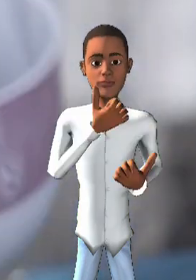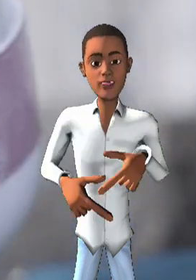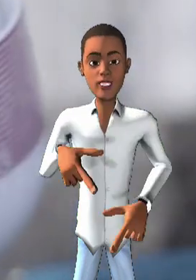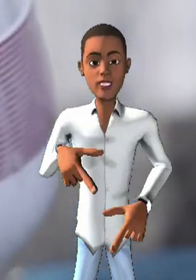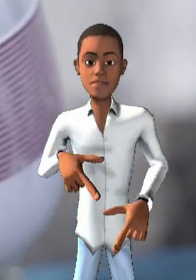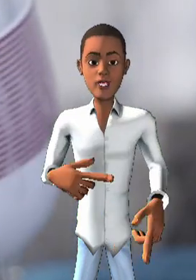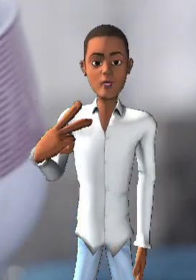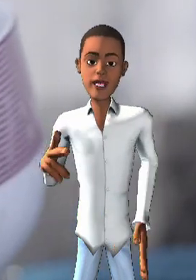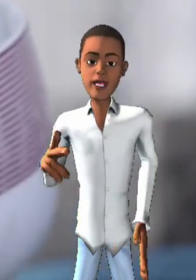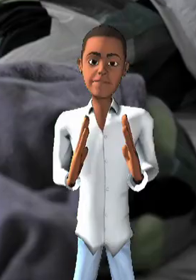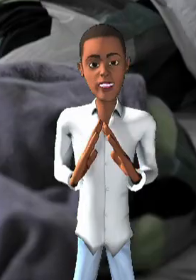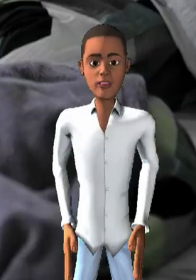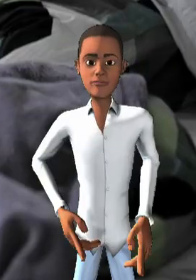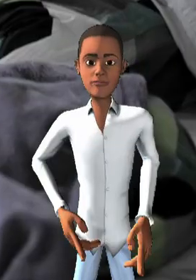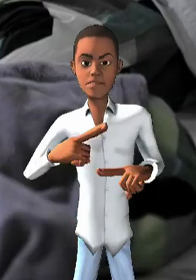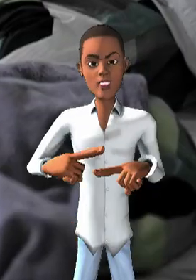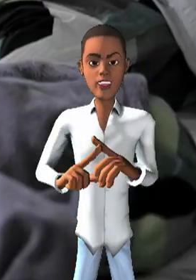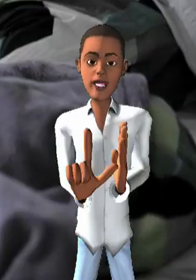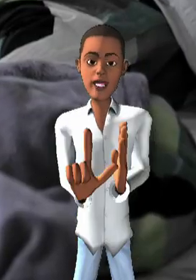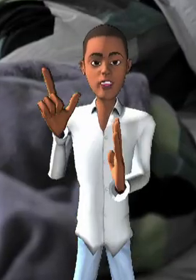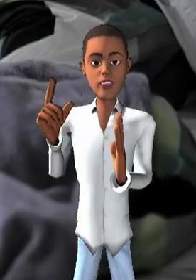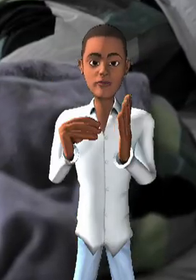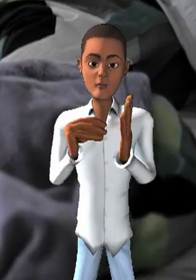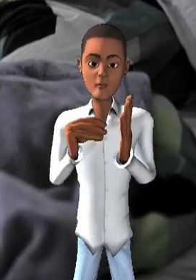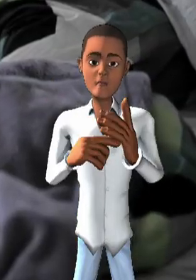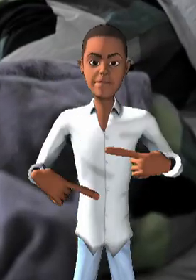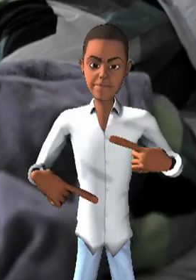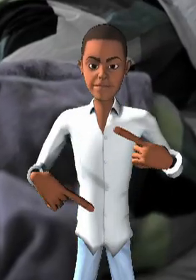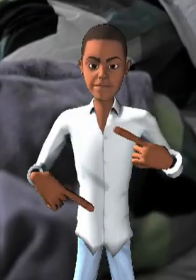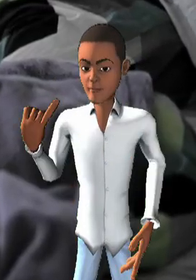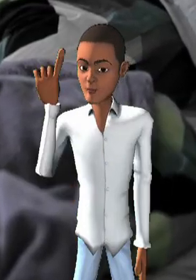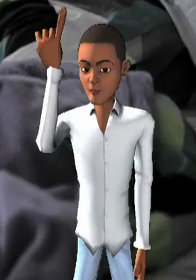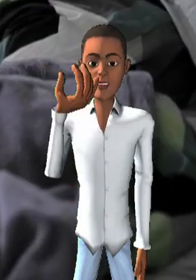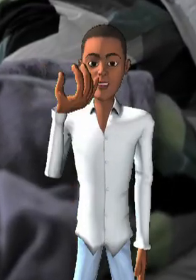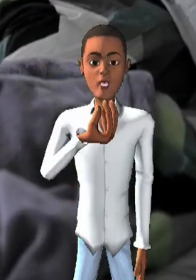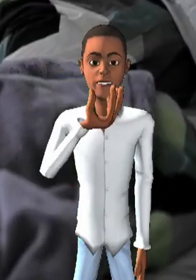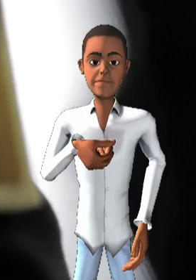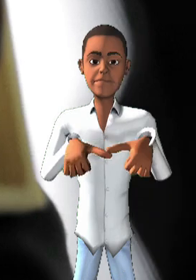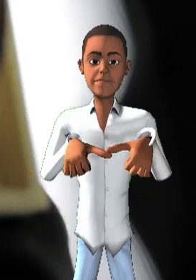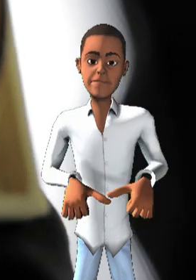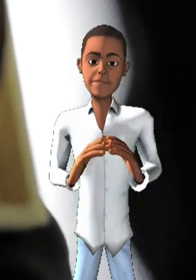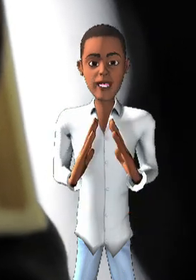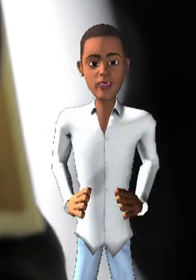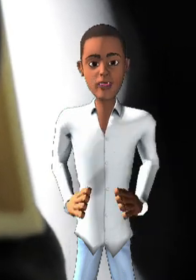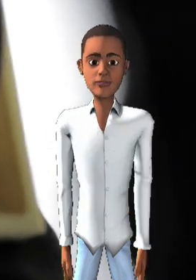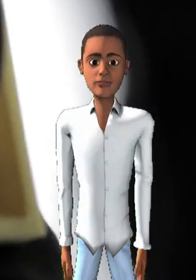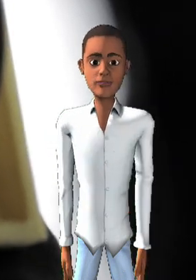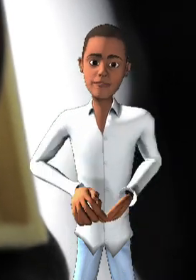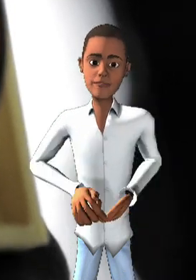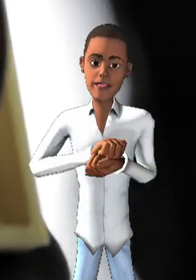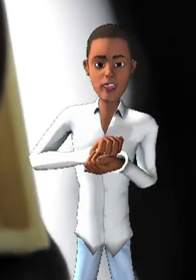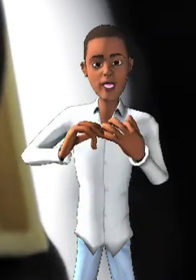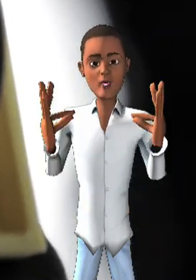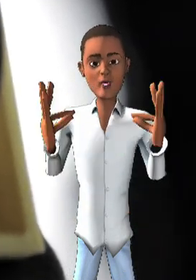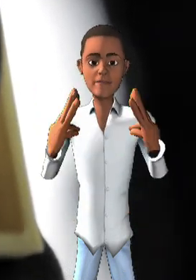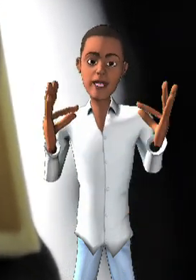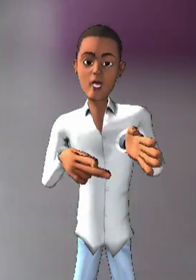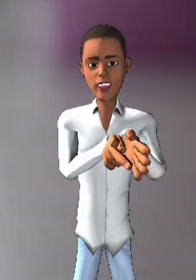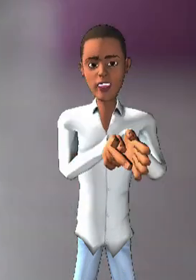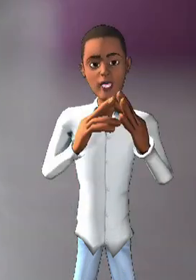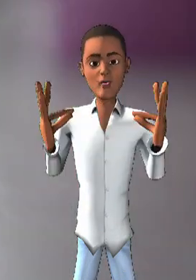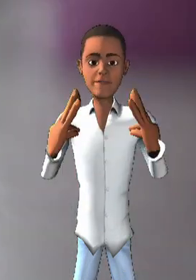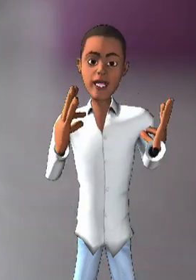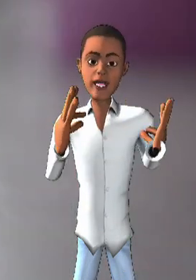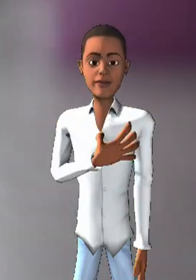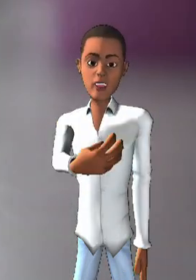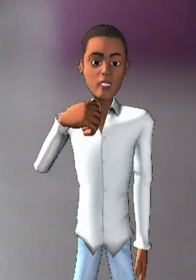ficou trabalhando na sua casa. Porque a gente não discutiu que também era importante que os homens voltassem para casa e lavassem as suas roupas e as roupas do